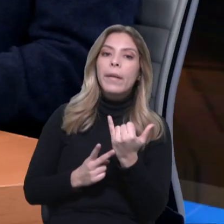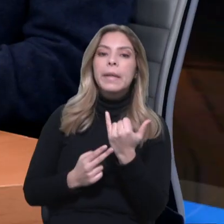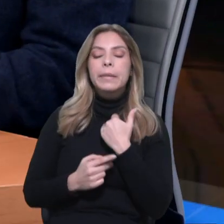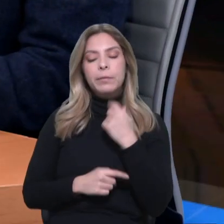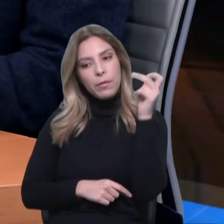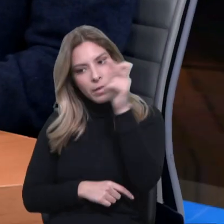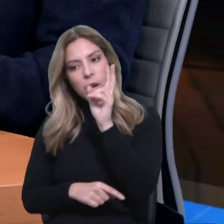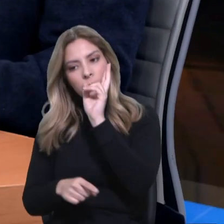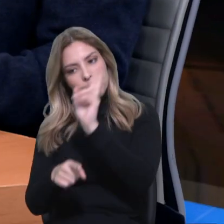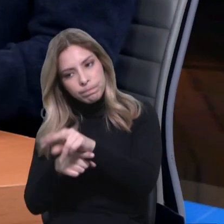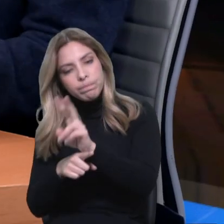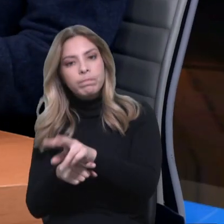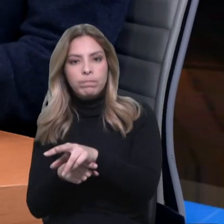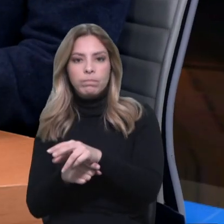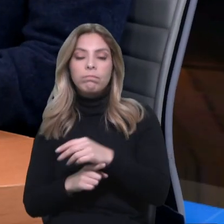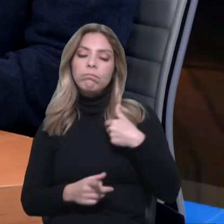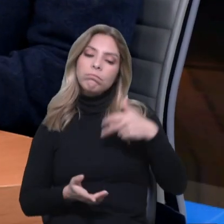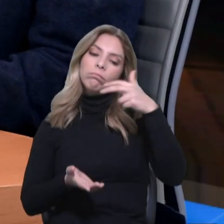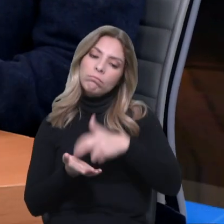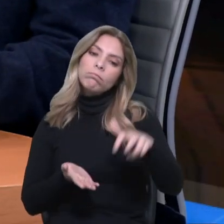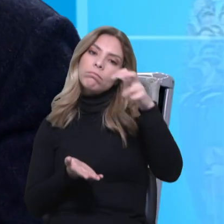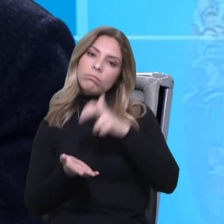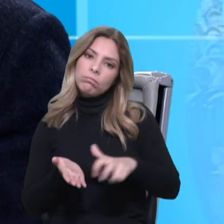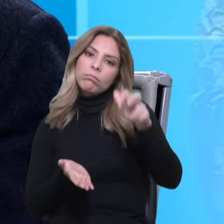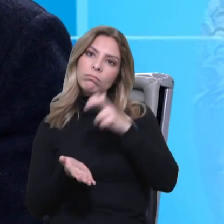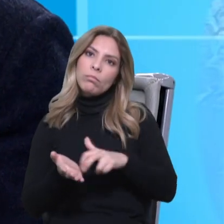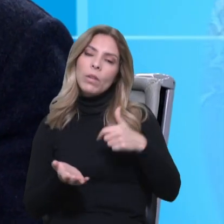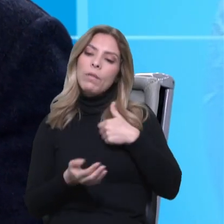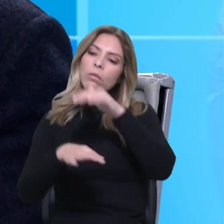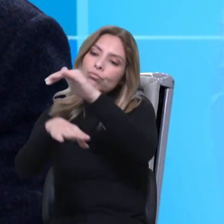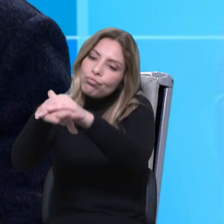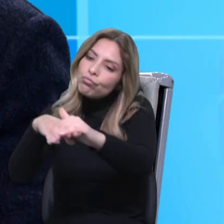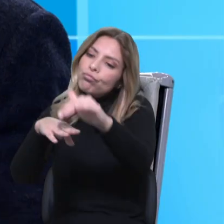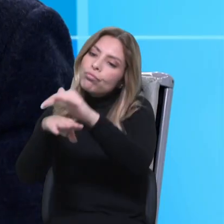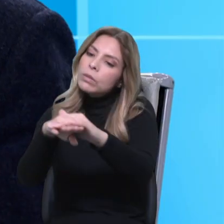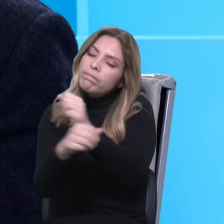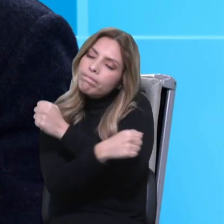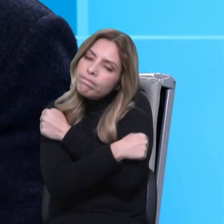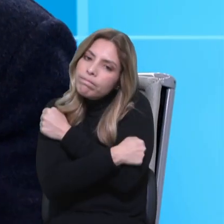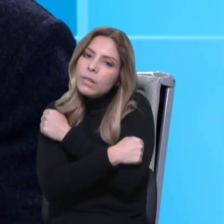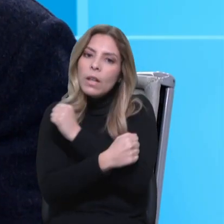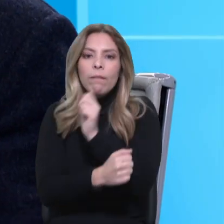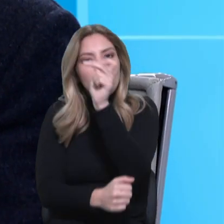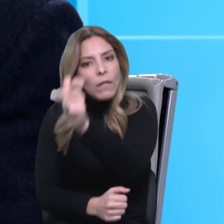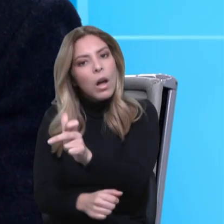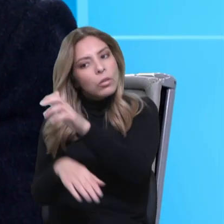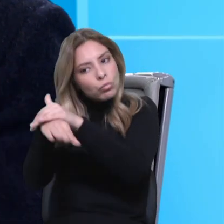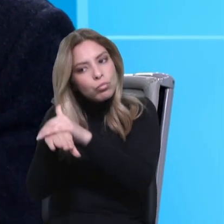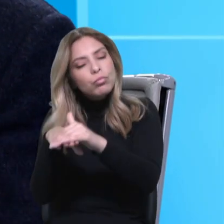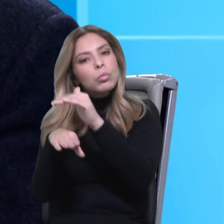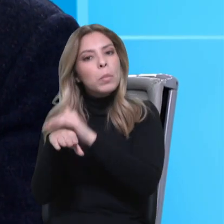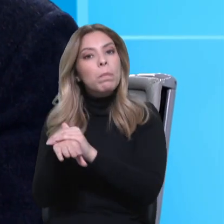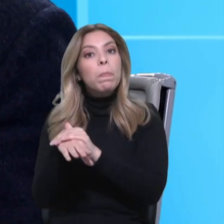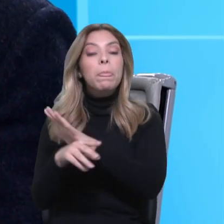pôs-se a caminho e foi visitar a família. Portanto, Jesus consola. Portanto, a segunda dimensão é Jesus consola. Mas a